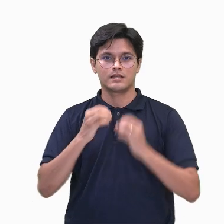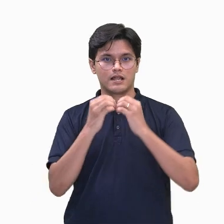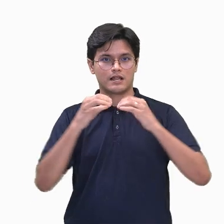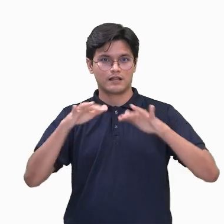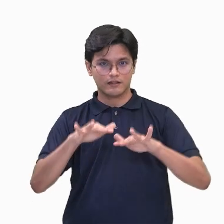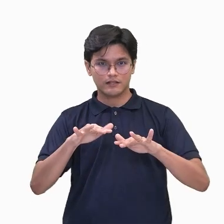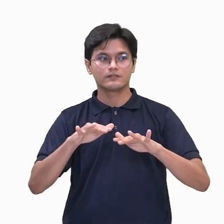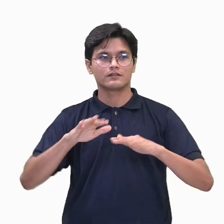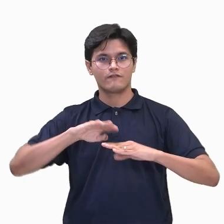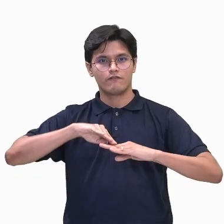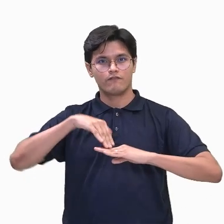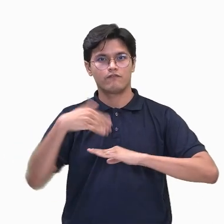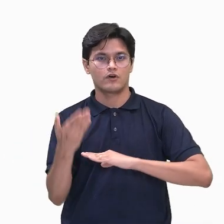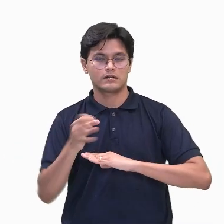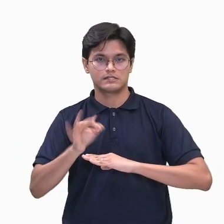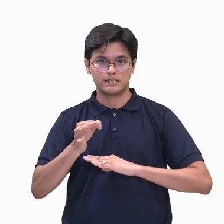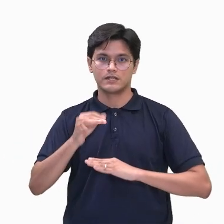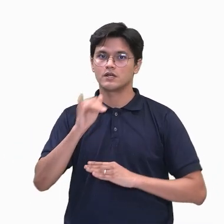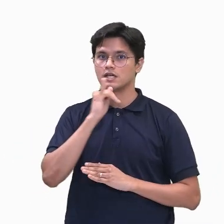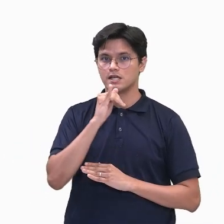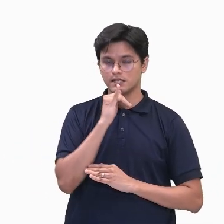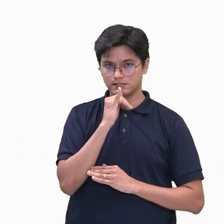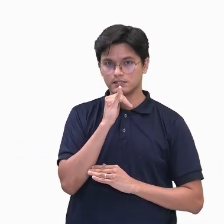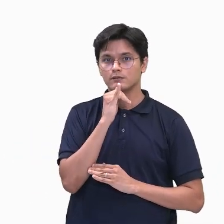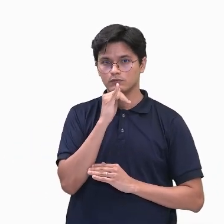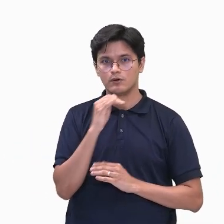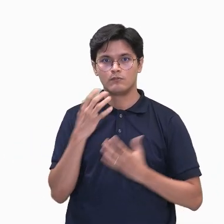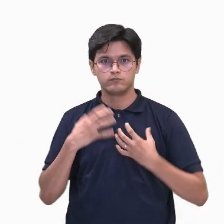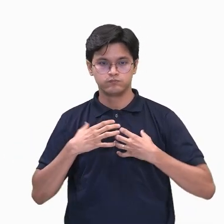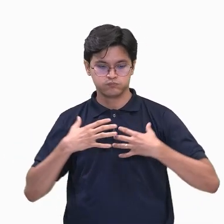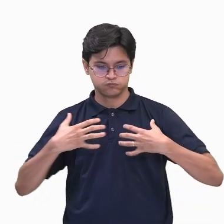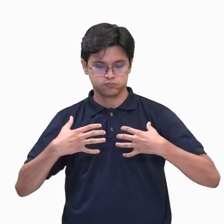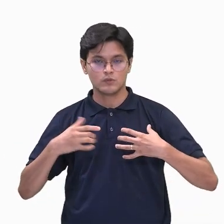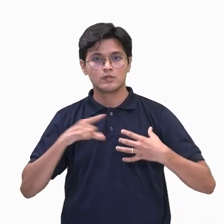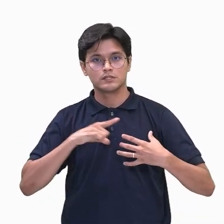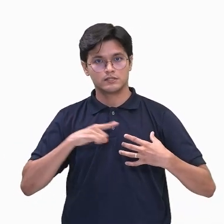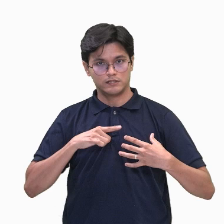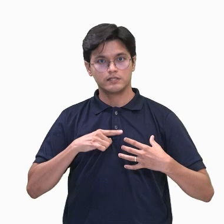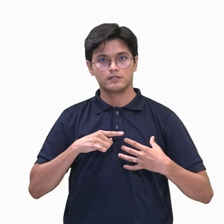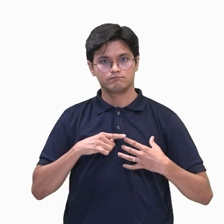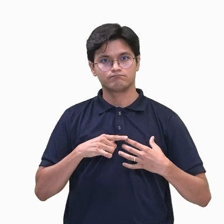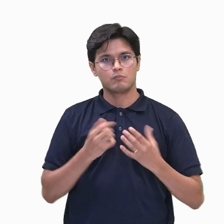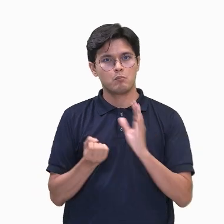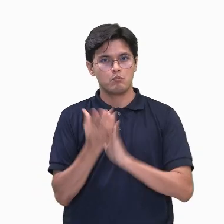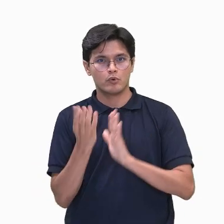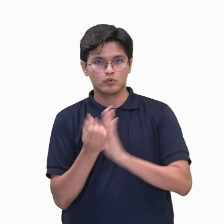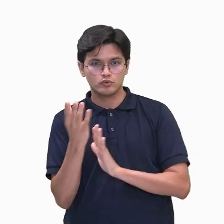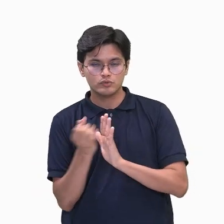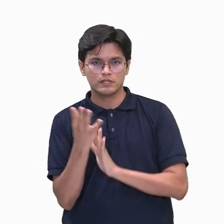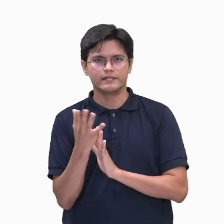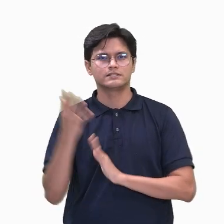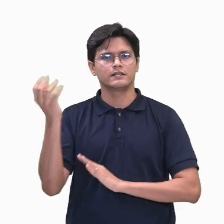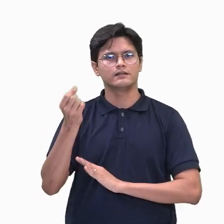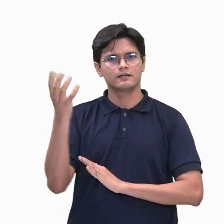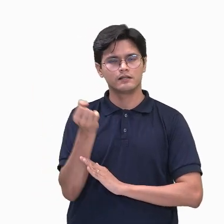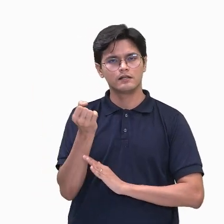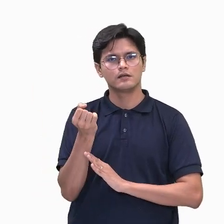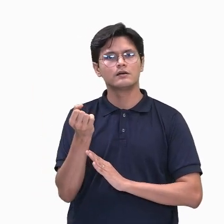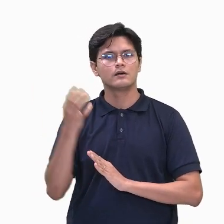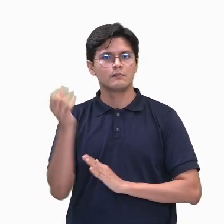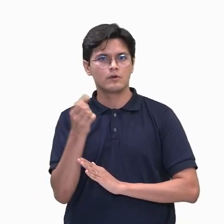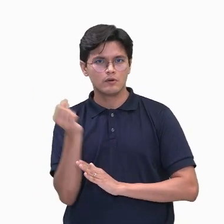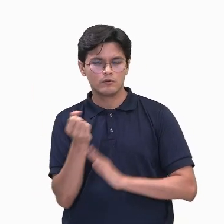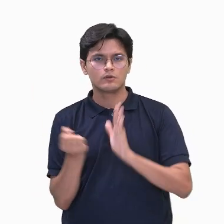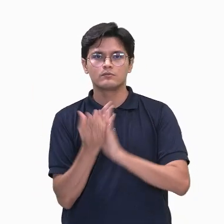Por exemplo, glândulas mamárias, né, que vão excretar o quê? Leite, né? Produzem o leite ali que vai ser utilizado